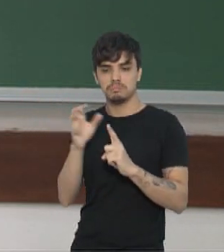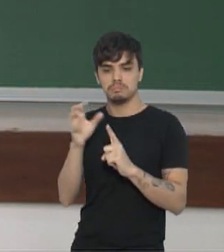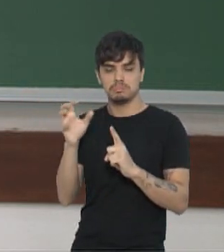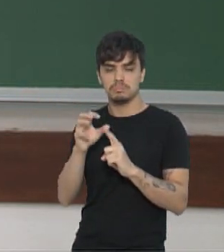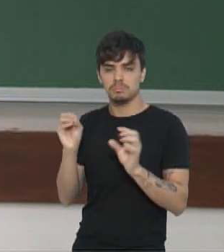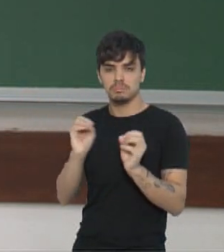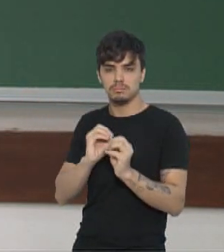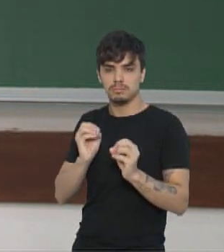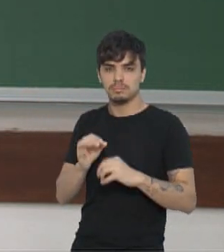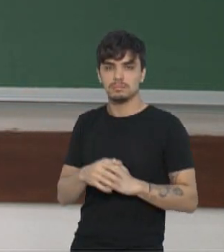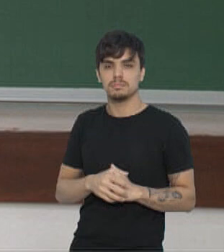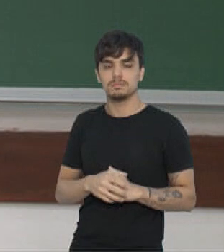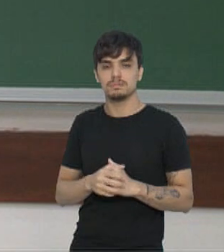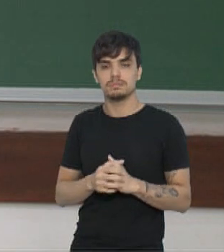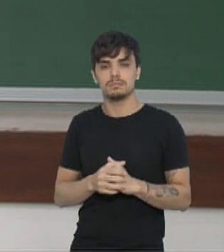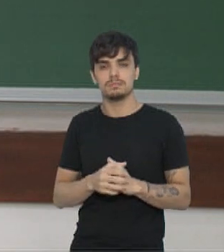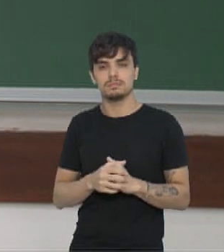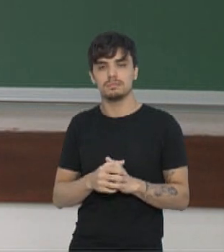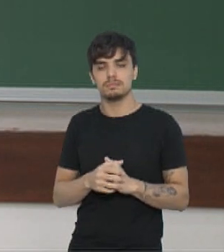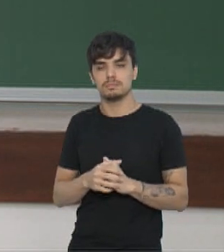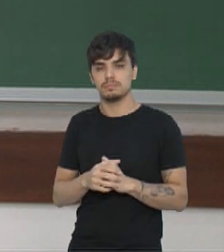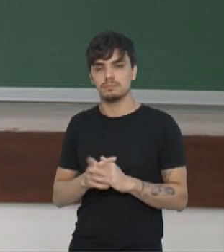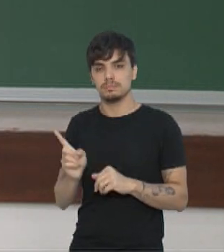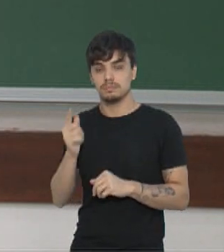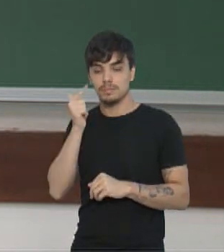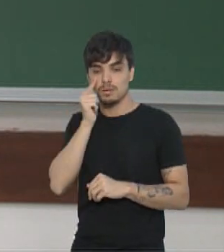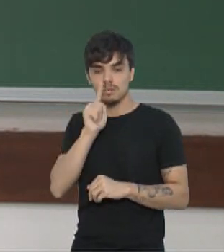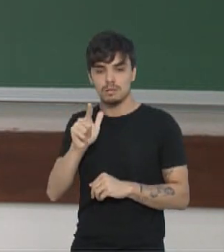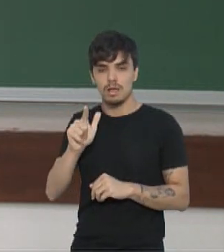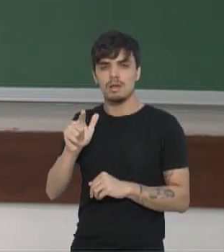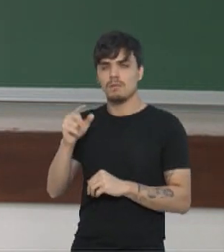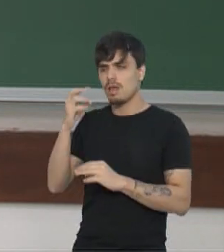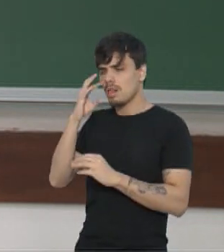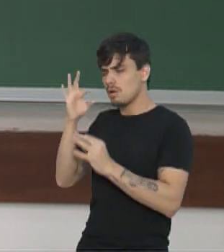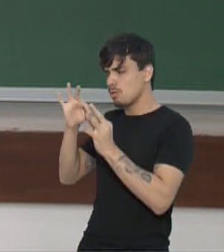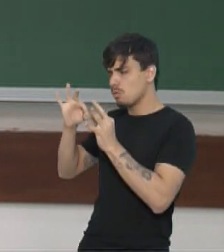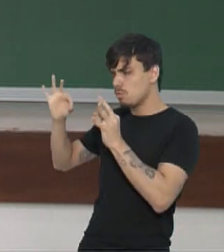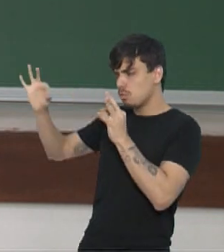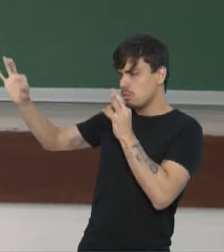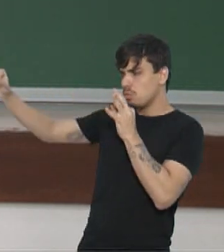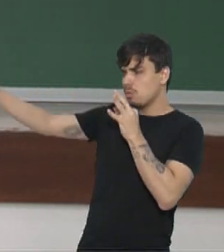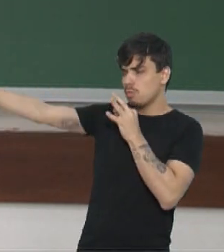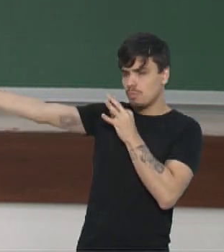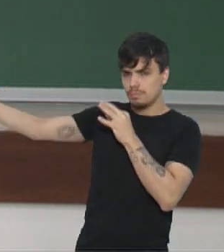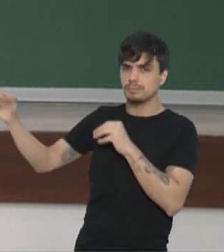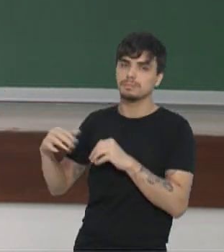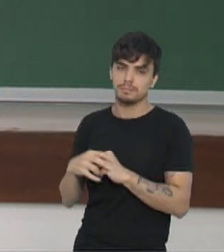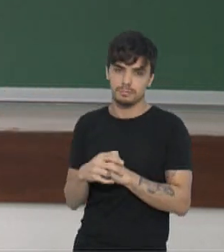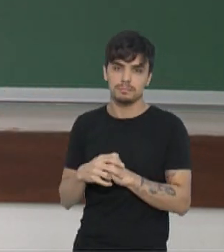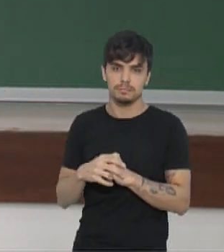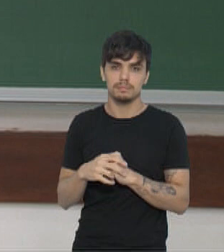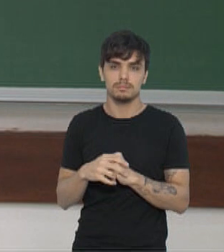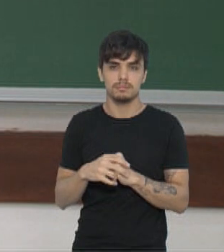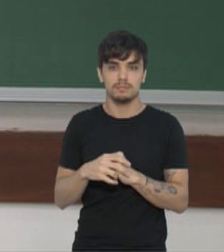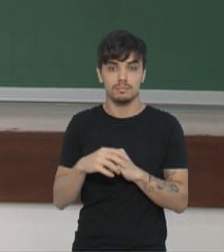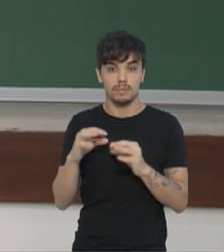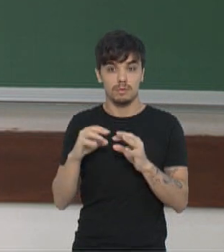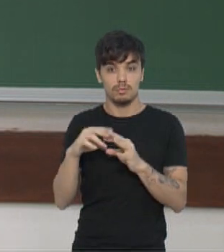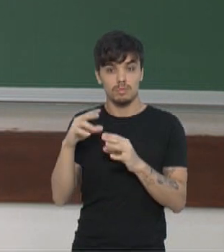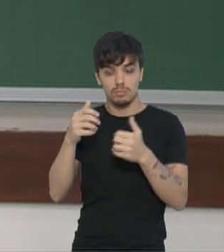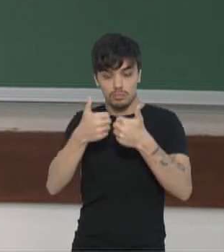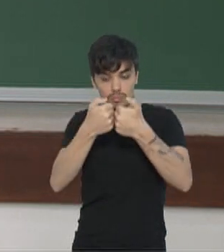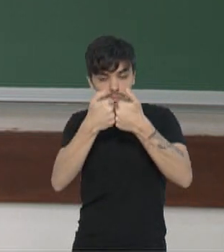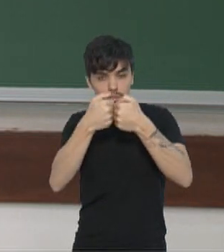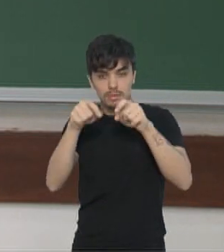atmosfera terrestre, e daí ele consegue ver muito mais longe. E aí os físicos, os astrônomos, verem